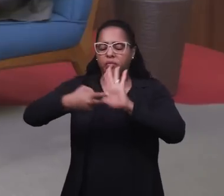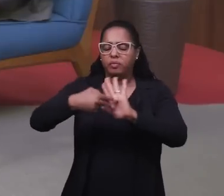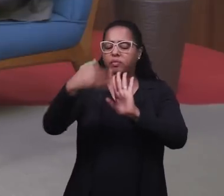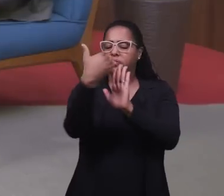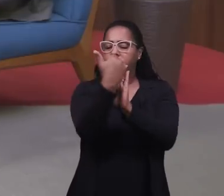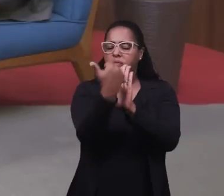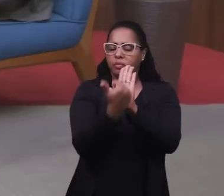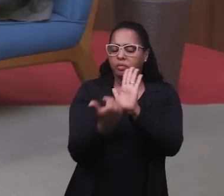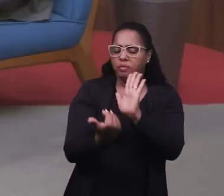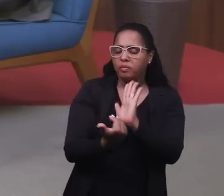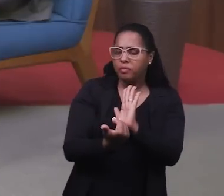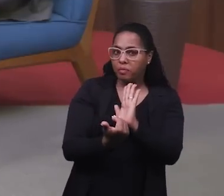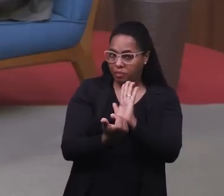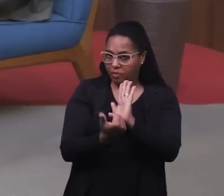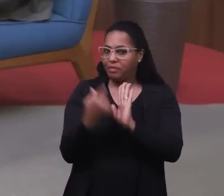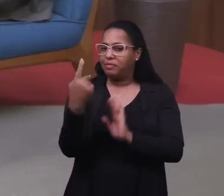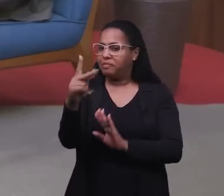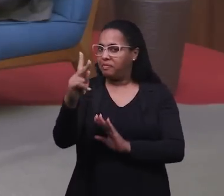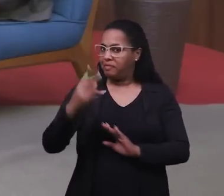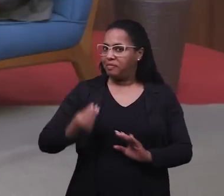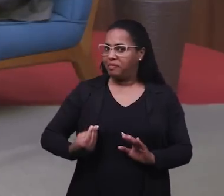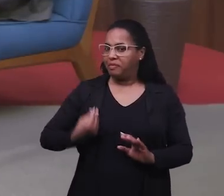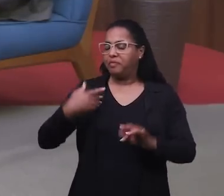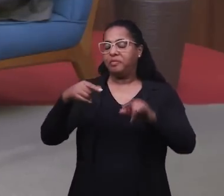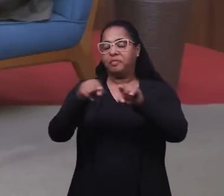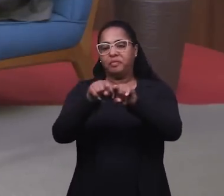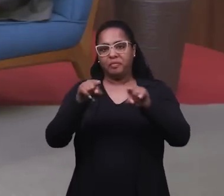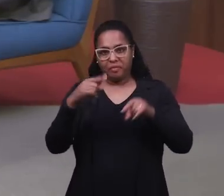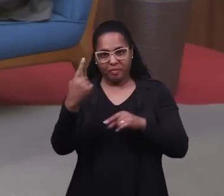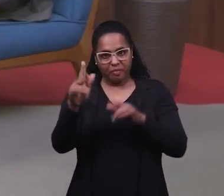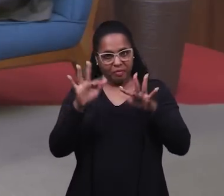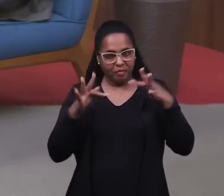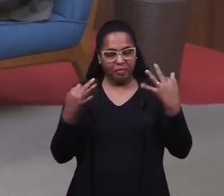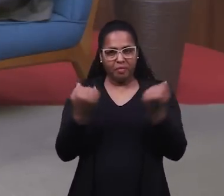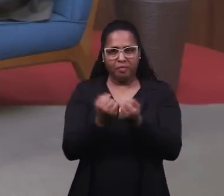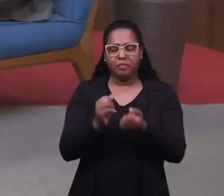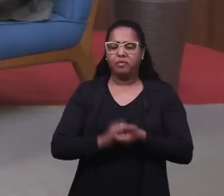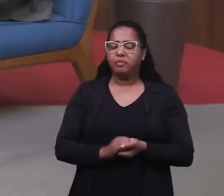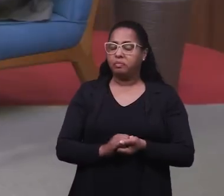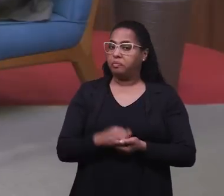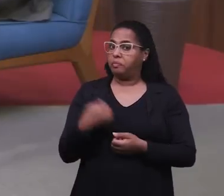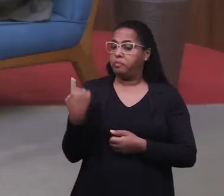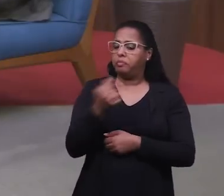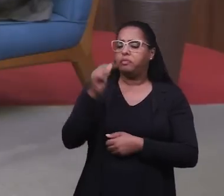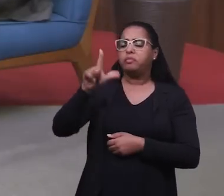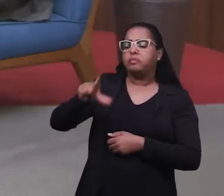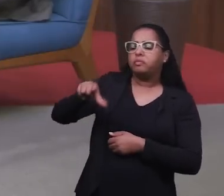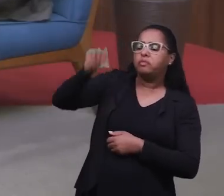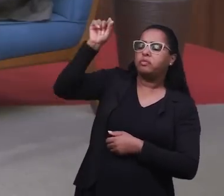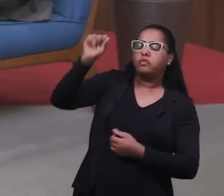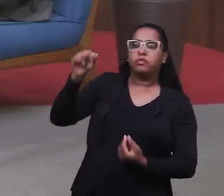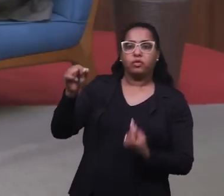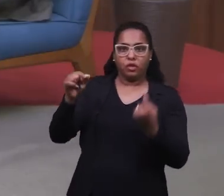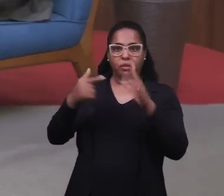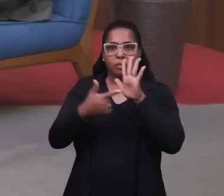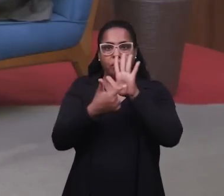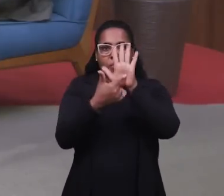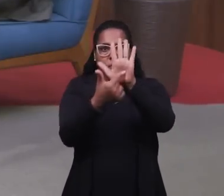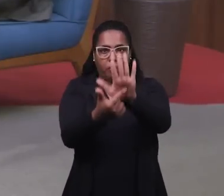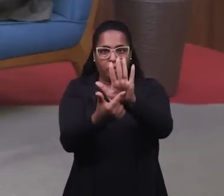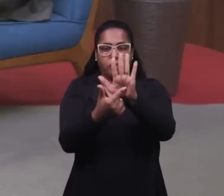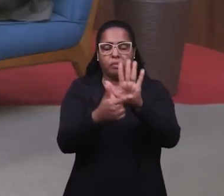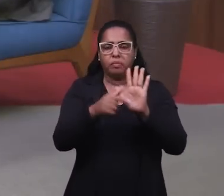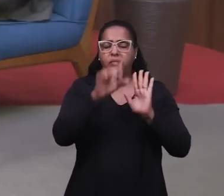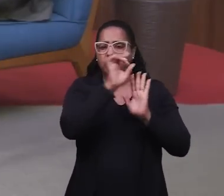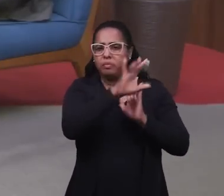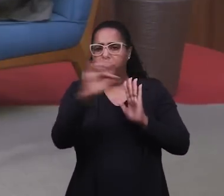significado deste programa, desse quadro para a sua vida e a vida da sua família. E nós sempre escolhemos algumas dessas interações para trazer aqui